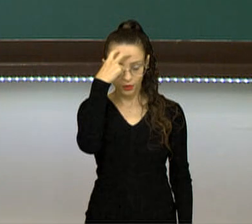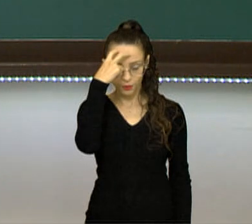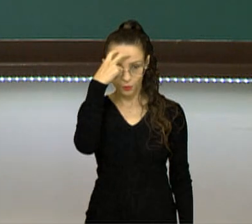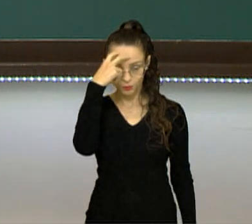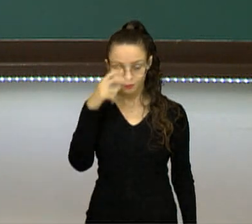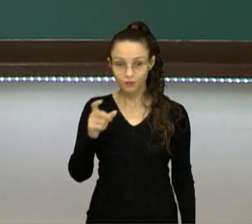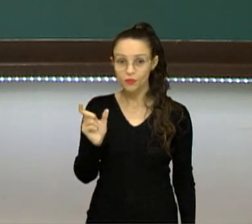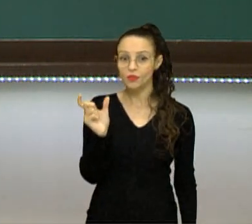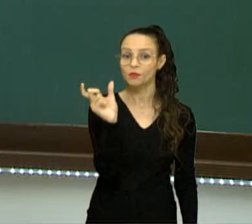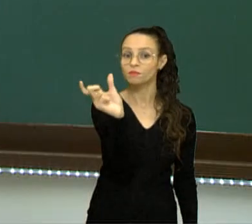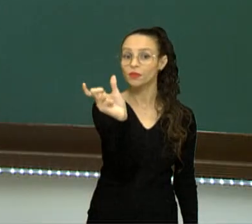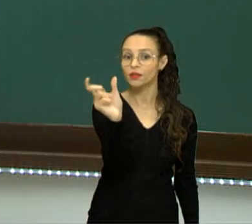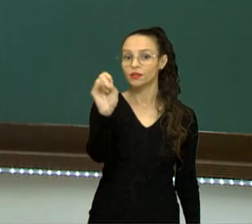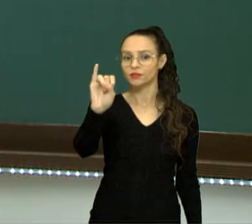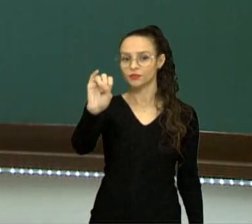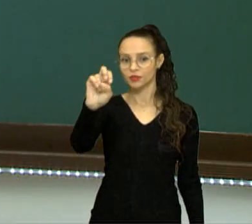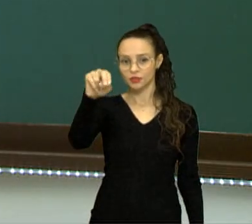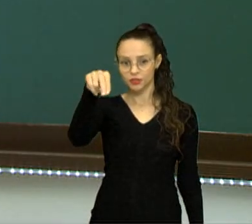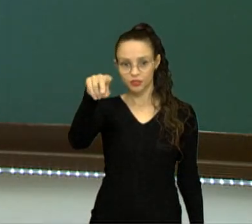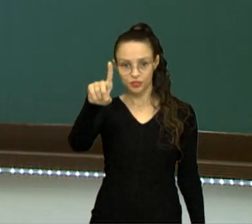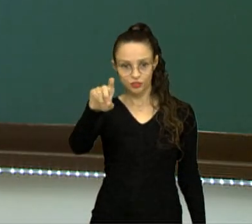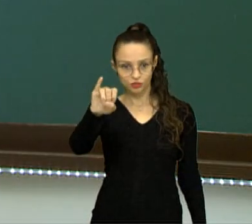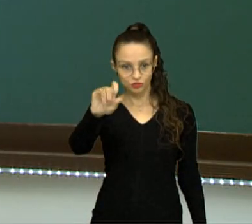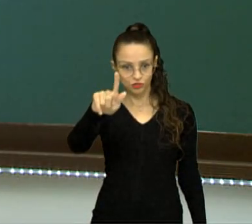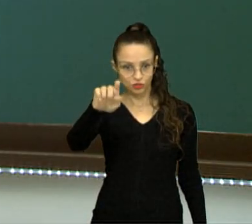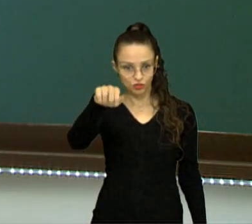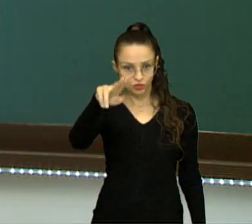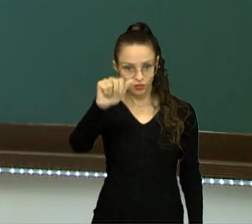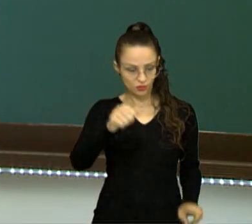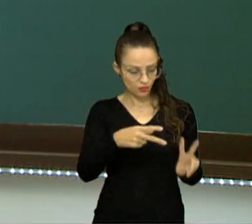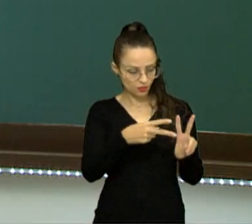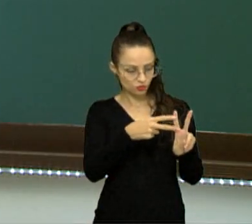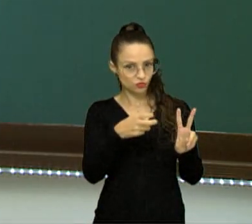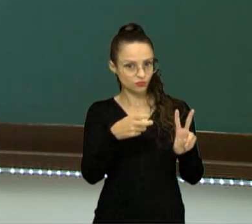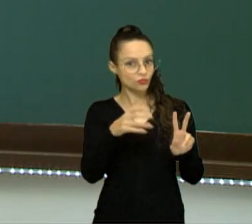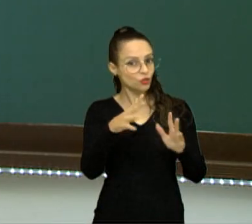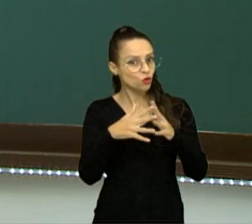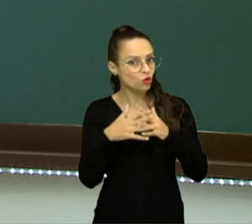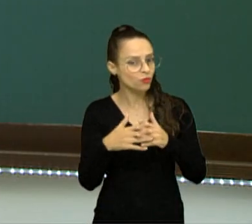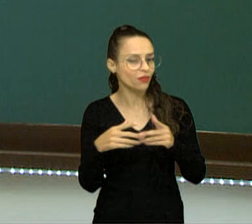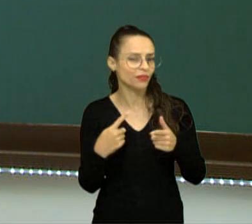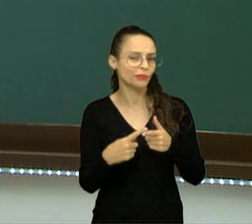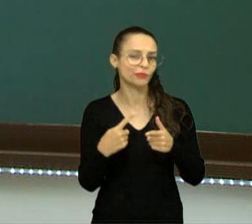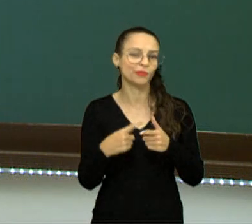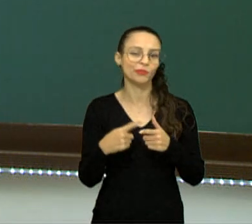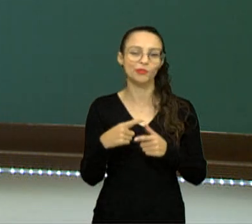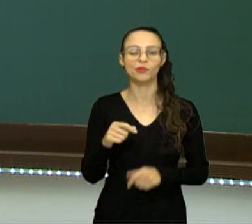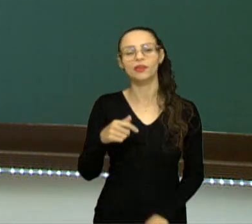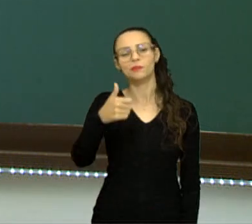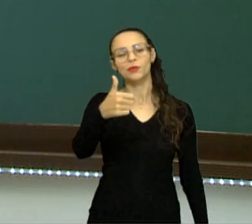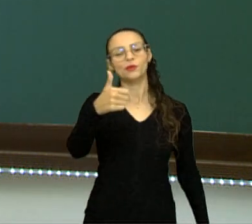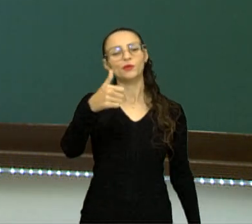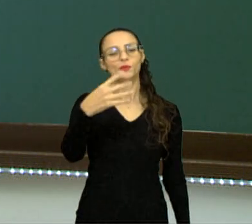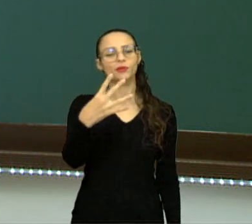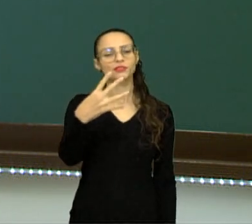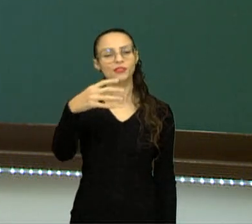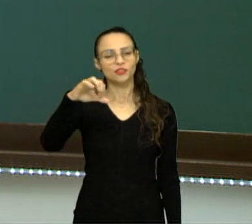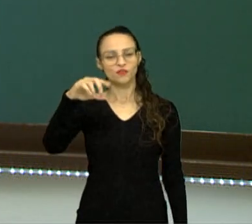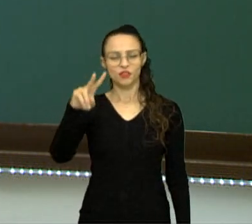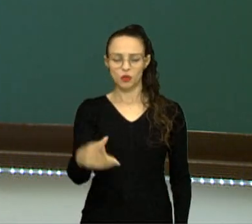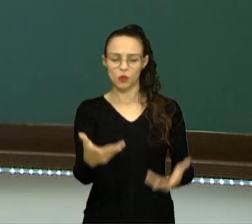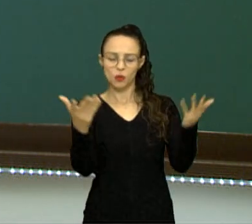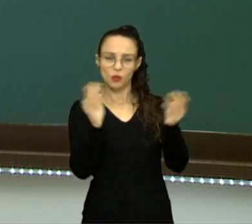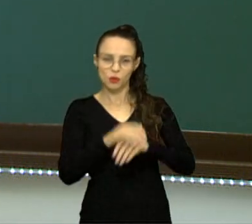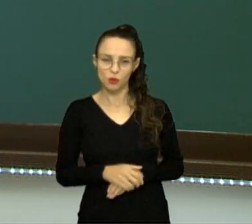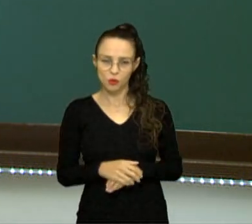indígena, além de ter uma origem bem complicada, né? Porque chegamos aqui, chegou Colombo em 1492, olhou assim, oh,